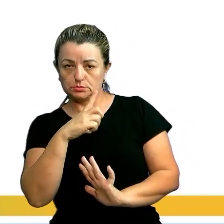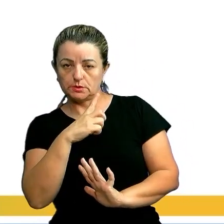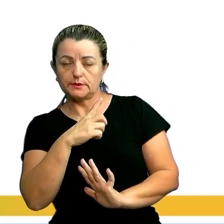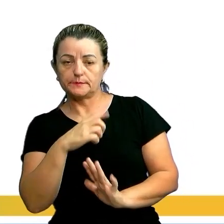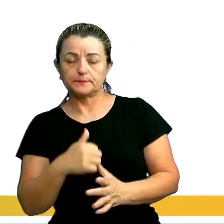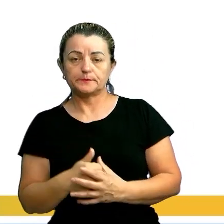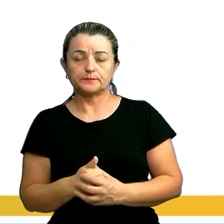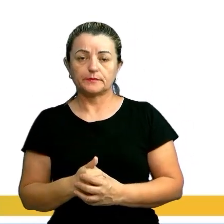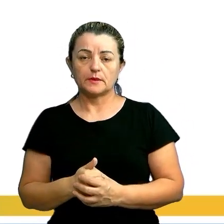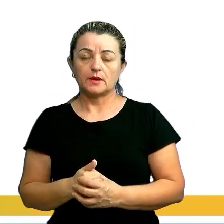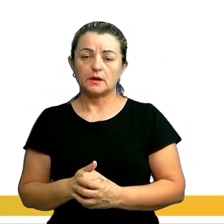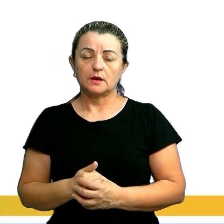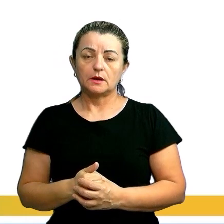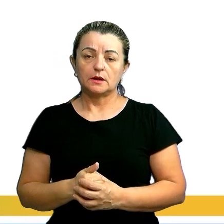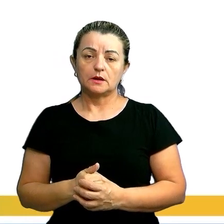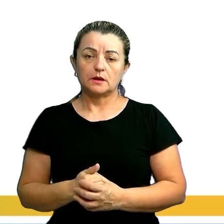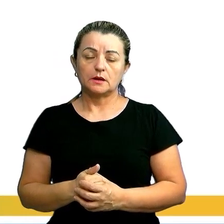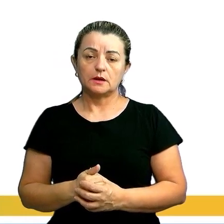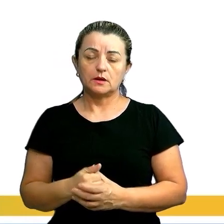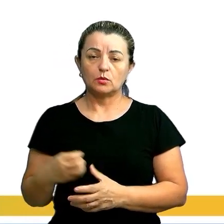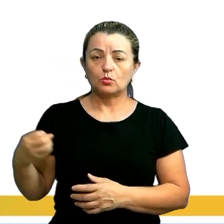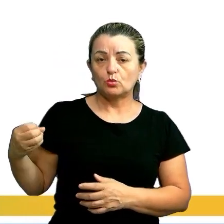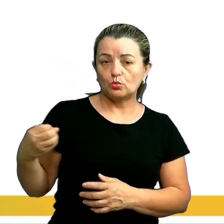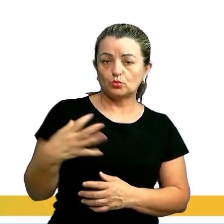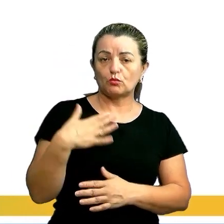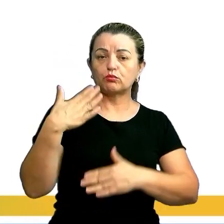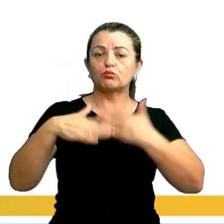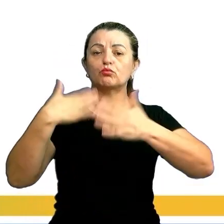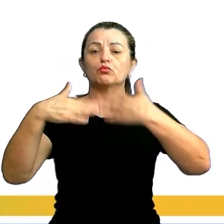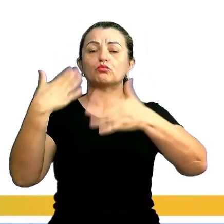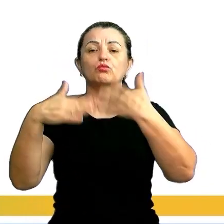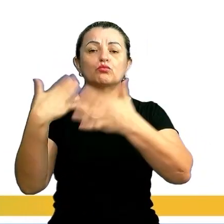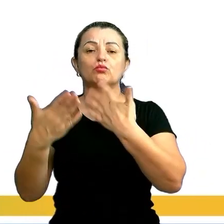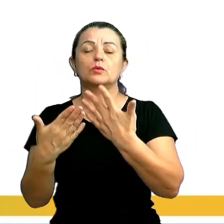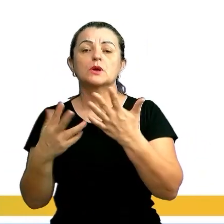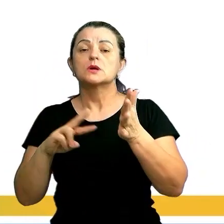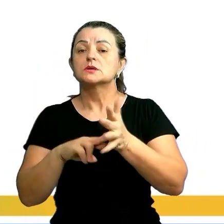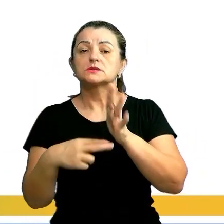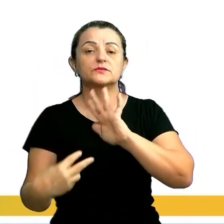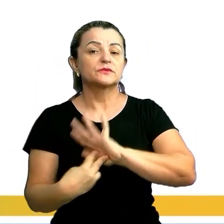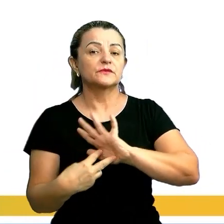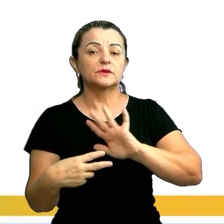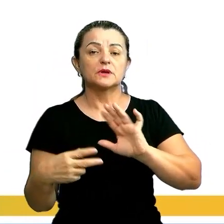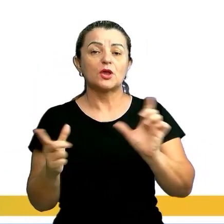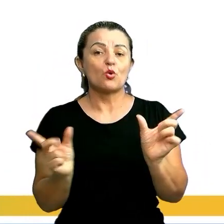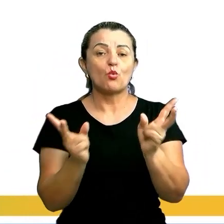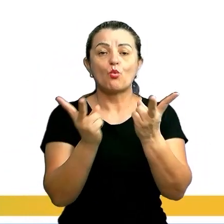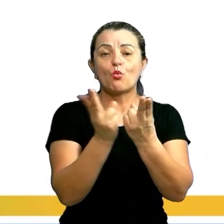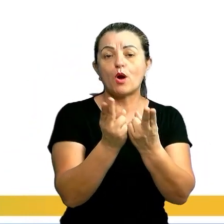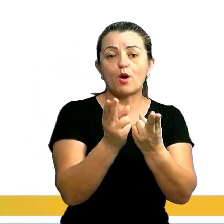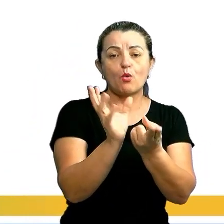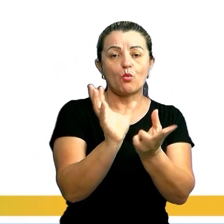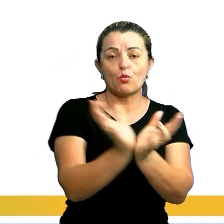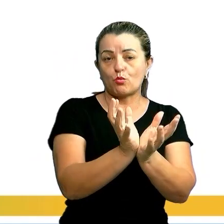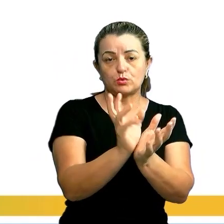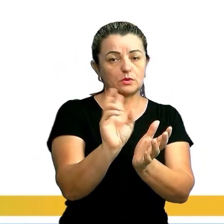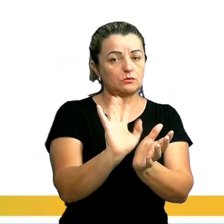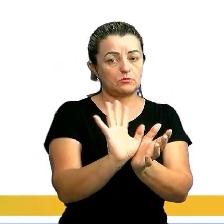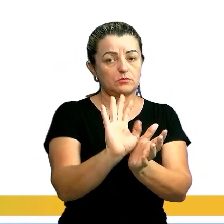há uma novidade evolutiva, significa que ele não é mais da mesma espécie, tá